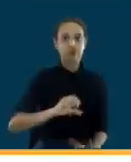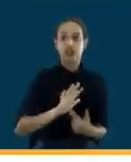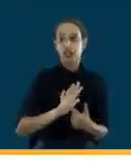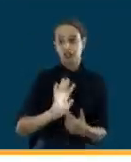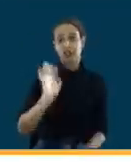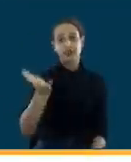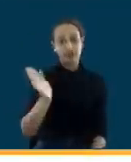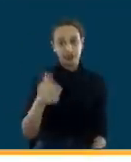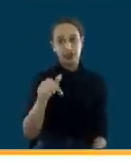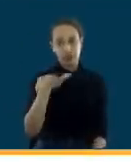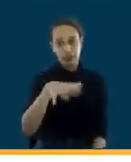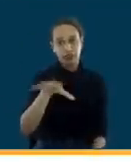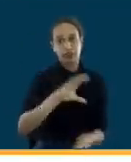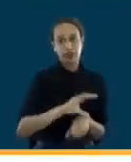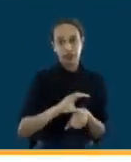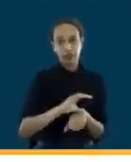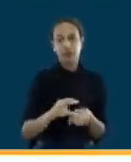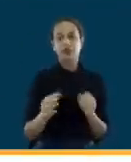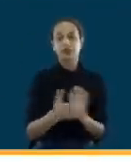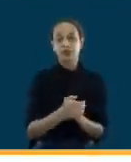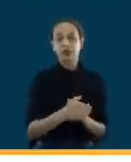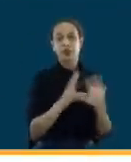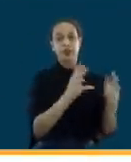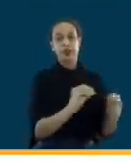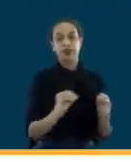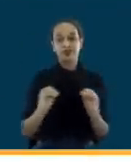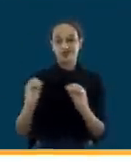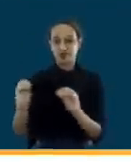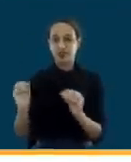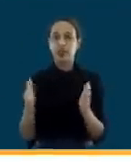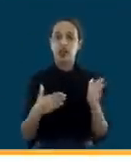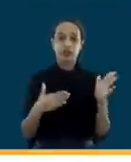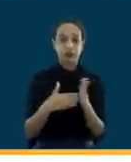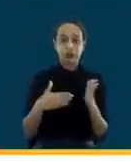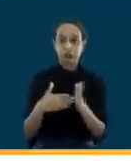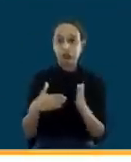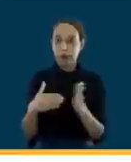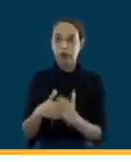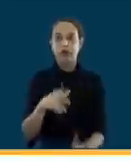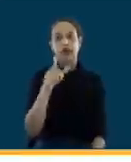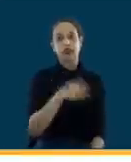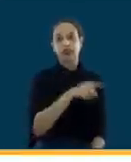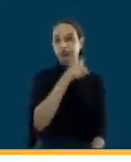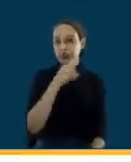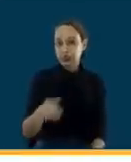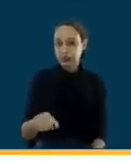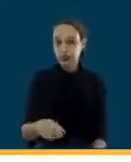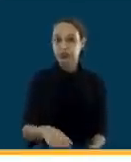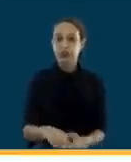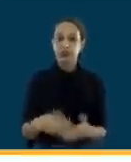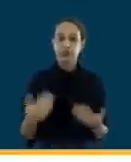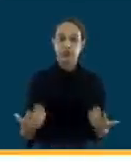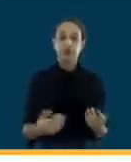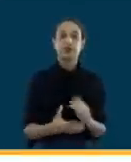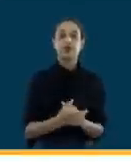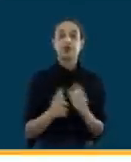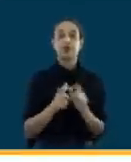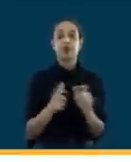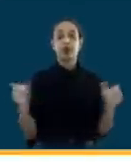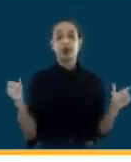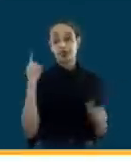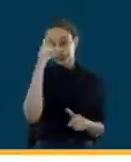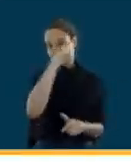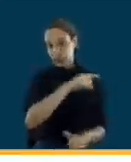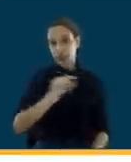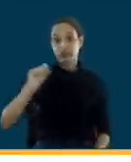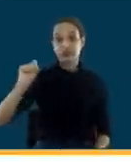né? Suspensão, interrupções, cancelamentos, e as maiores dificuldades de quê?